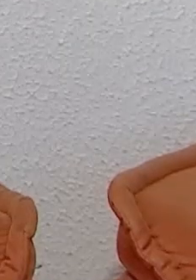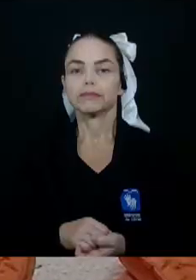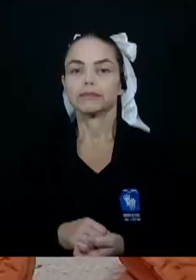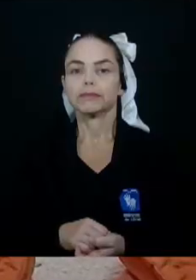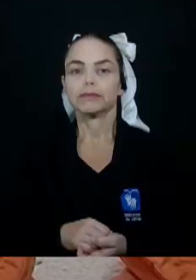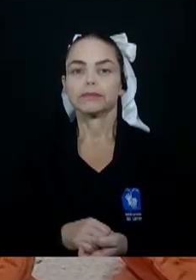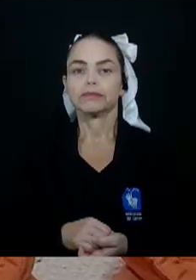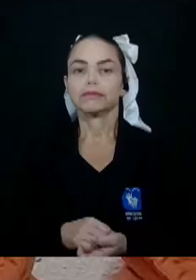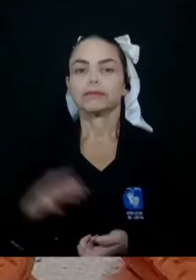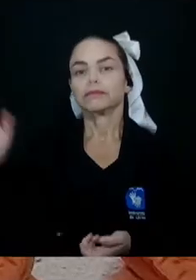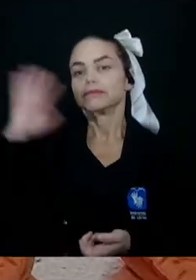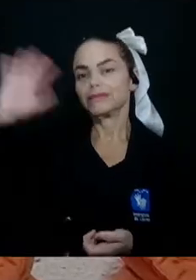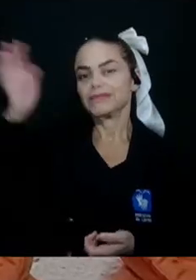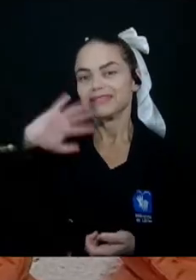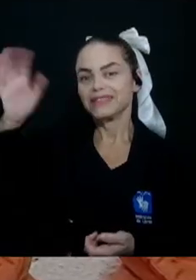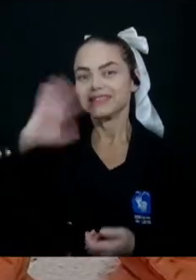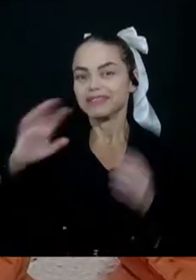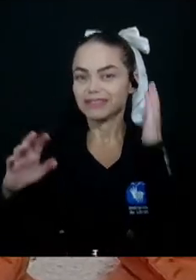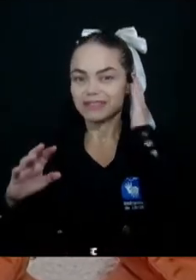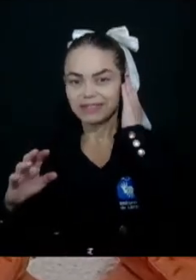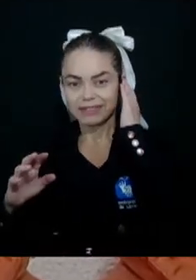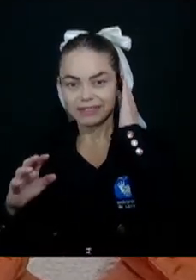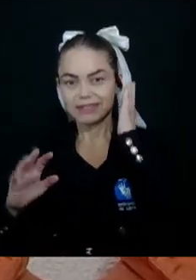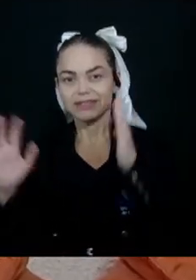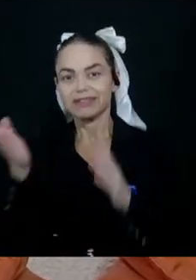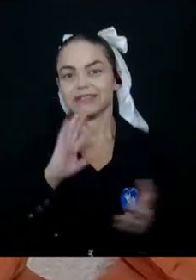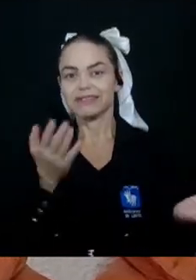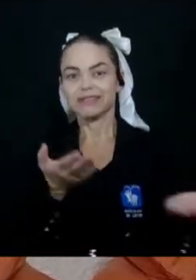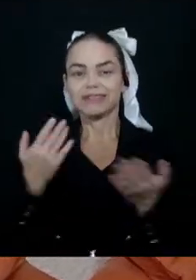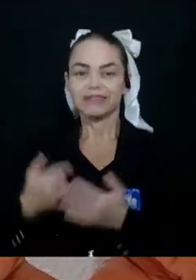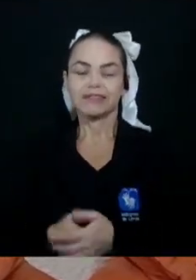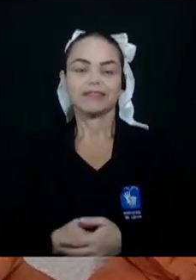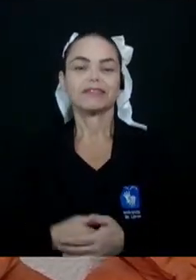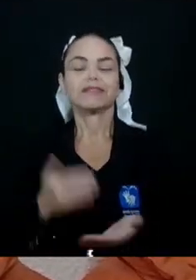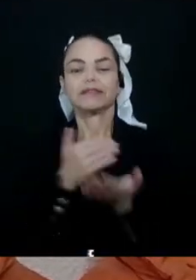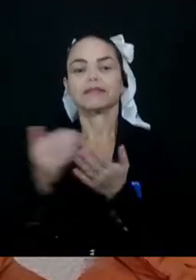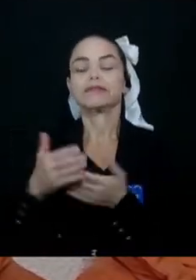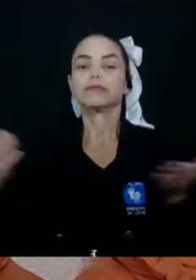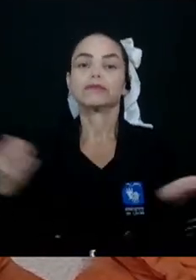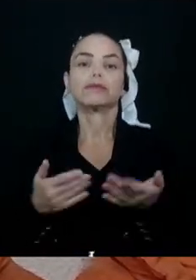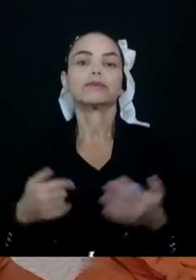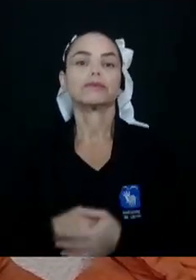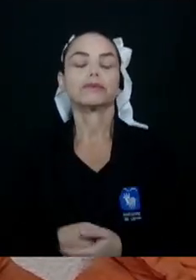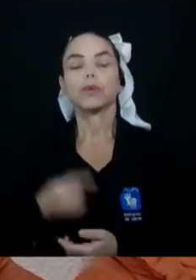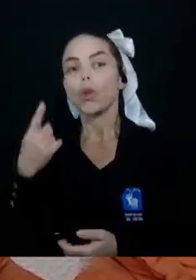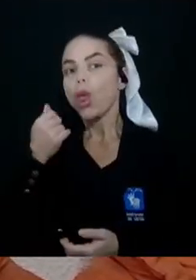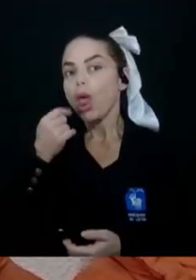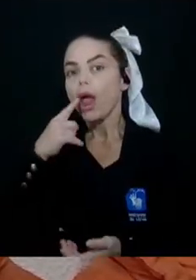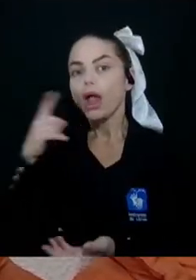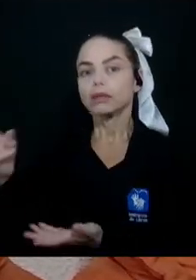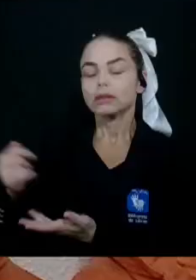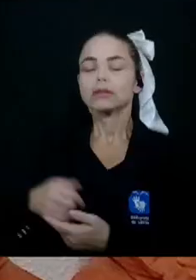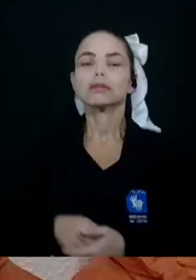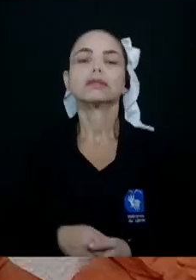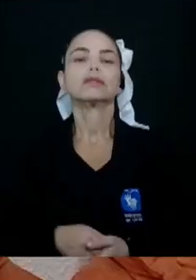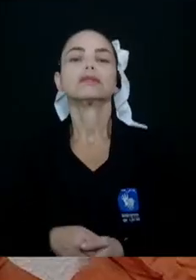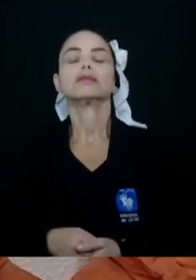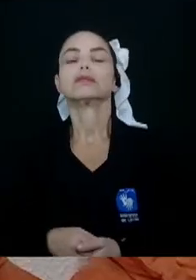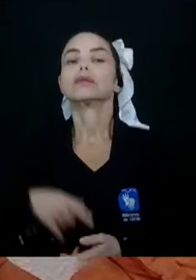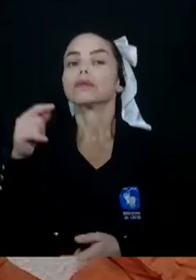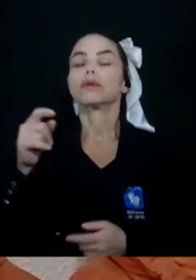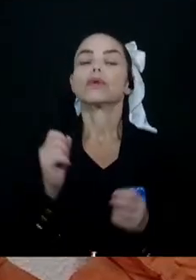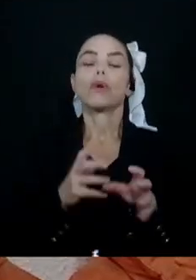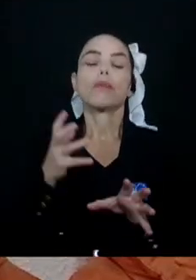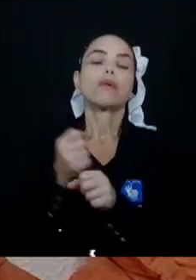Olá, seja muito bem-vindo, seja muito bem-vinda. Começa a partir de agora o Na Ponta do Lápis. E hoje nós vamos falar sobre as